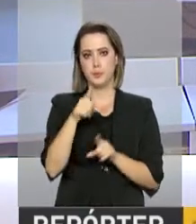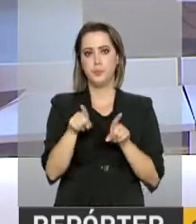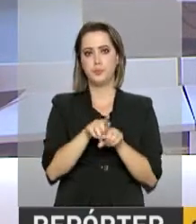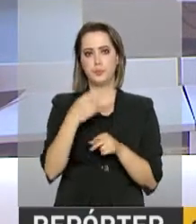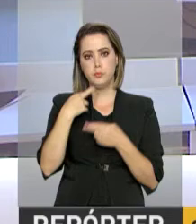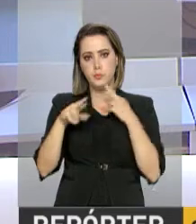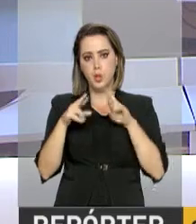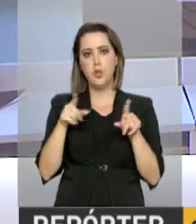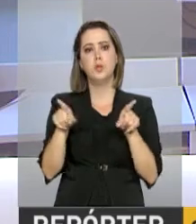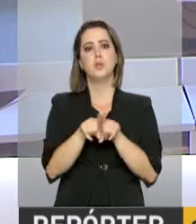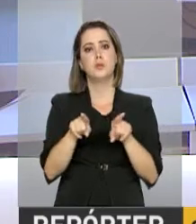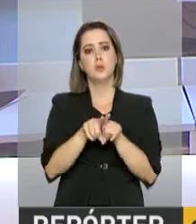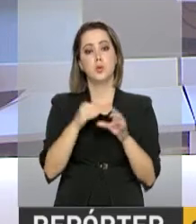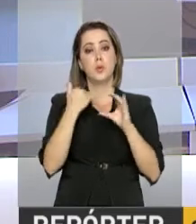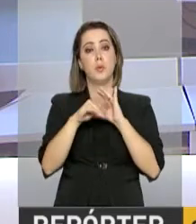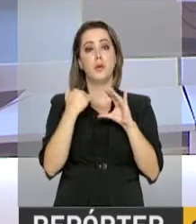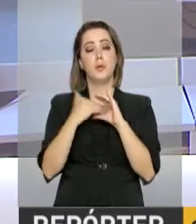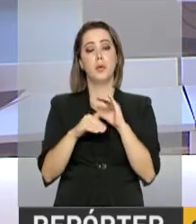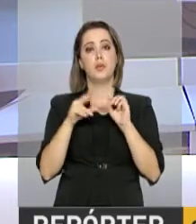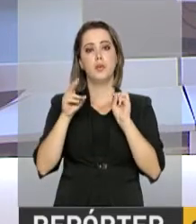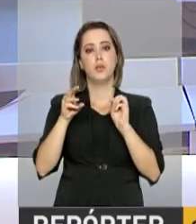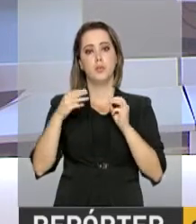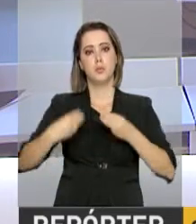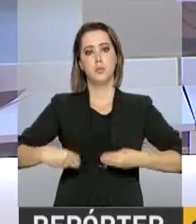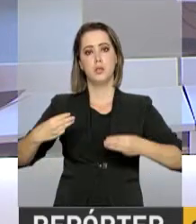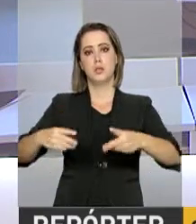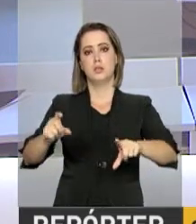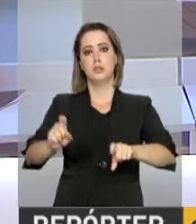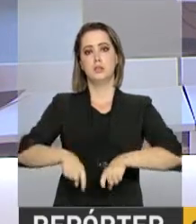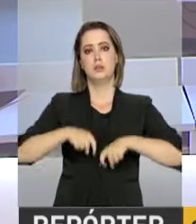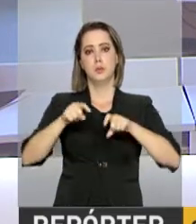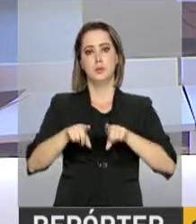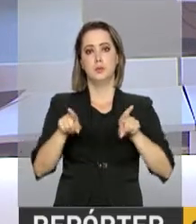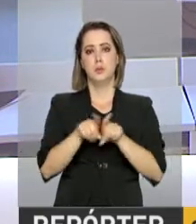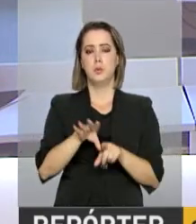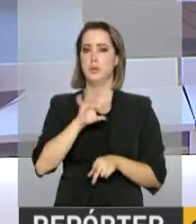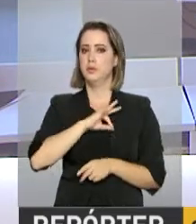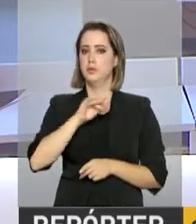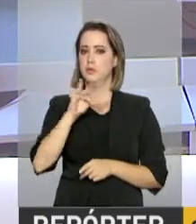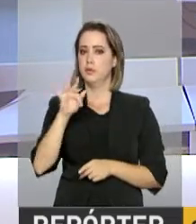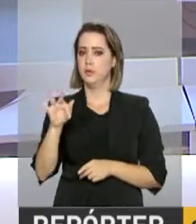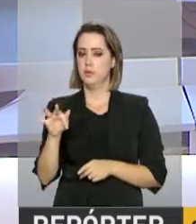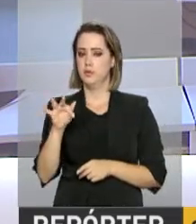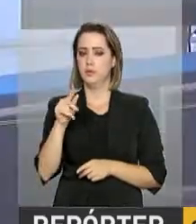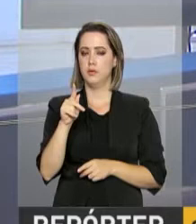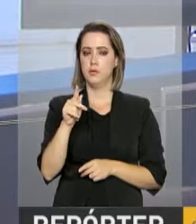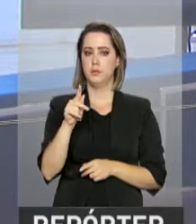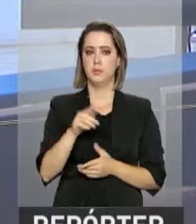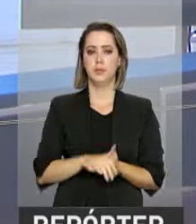e-mail, tanto para o Ministério da Agricultura, Pecuária e Abastecimento, como também para a Polícia Federal.